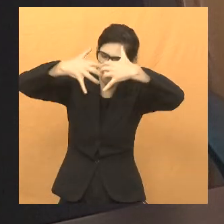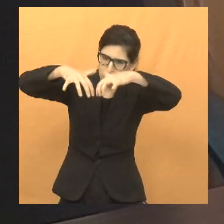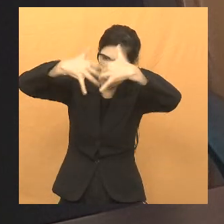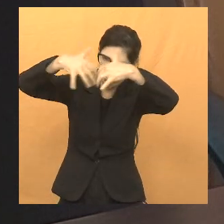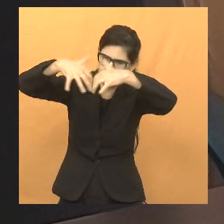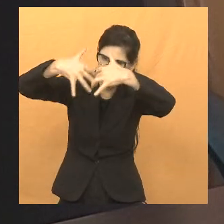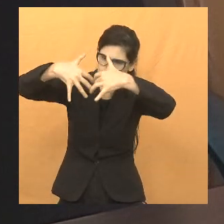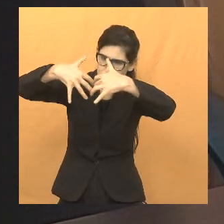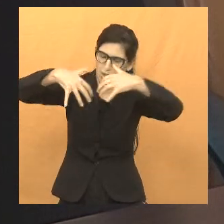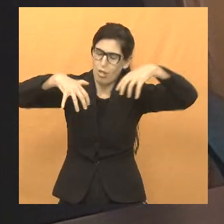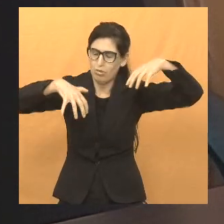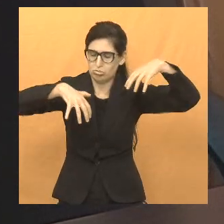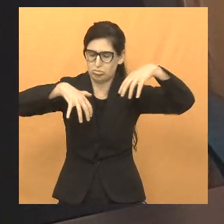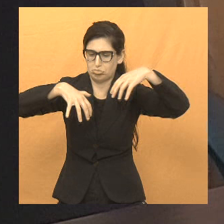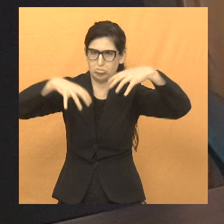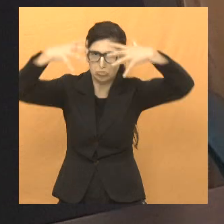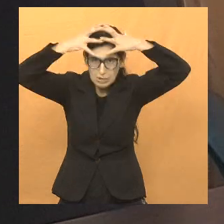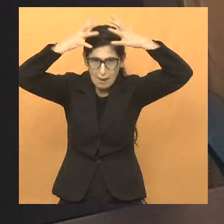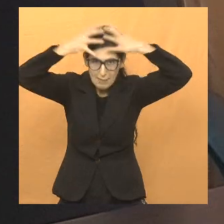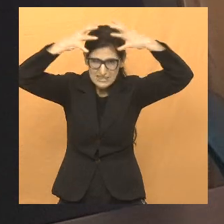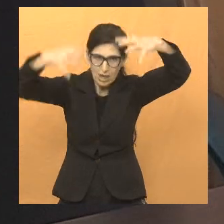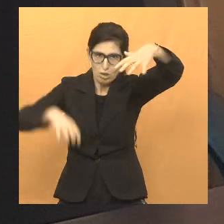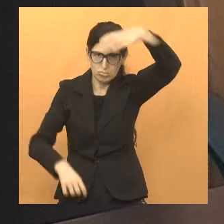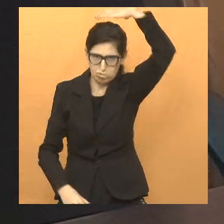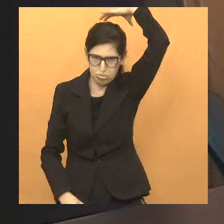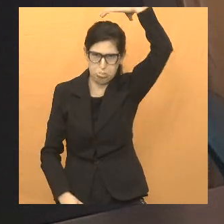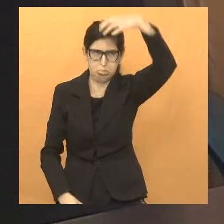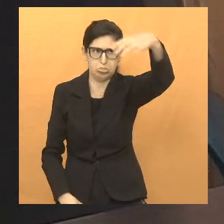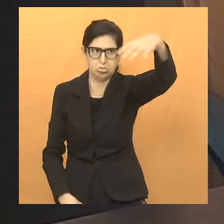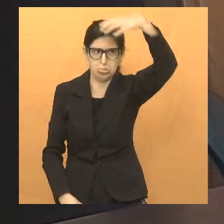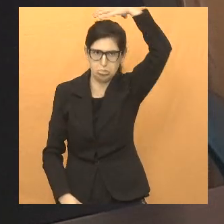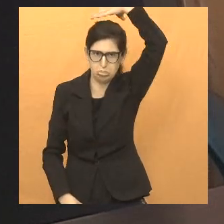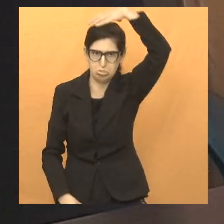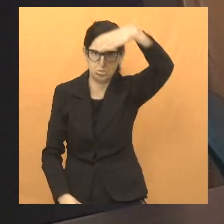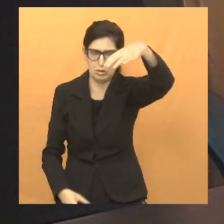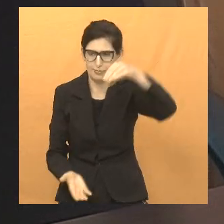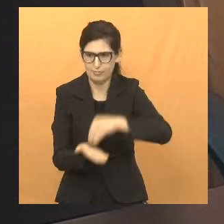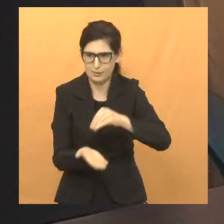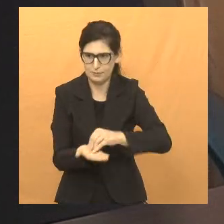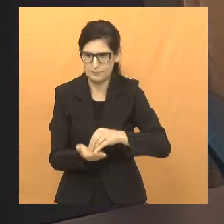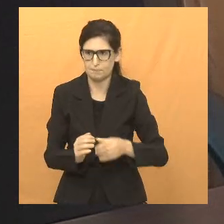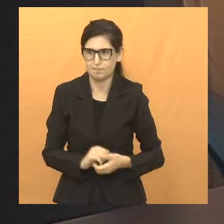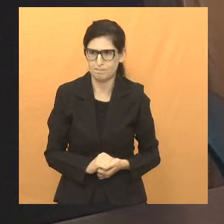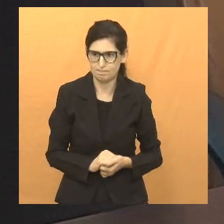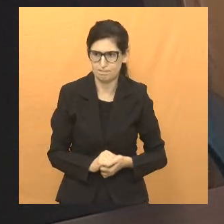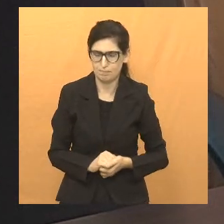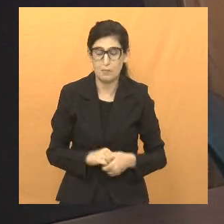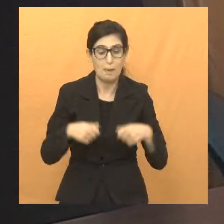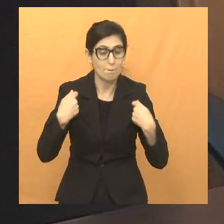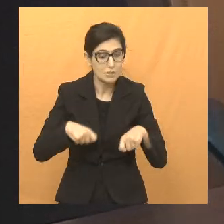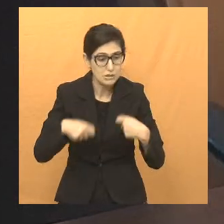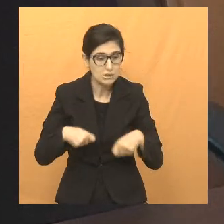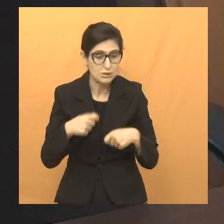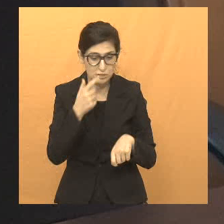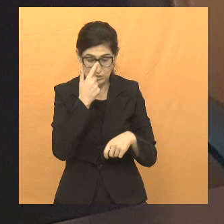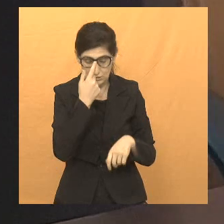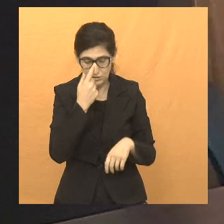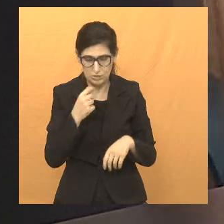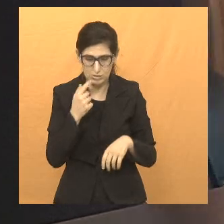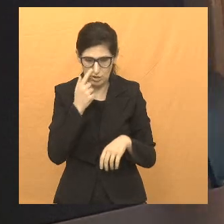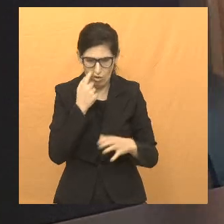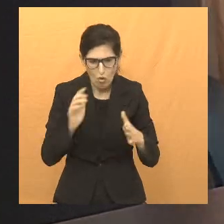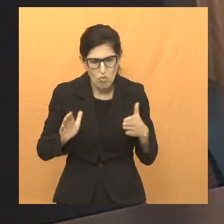2 pontos que afeta diretamente a atenção básica e, com isso, diminui a busca para especialidades, né,